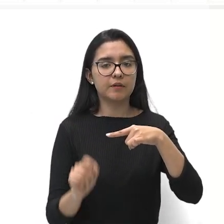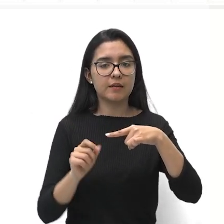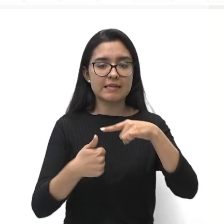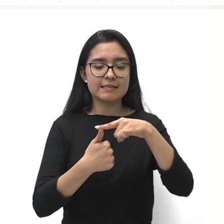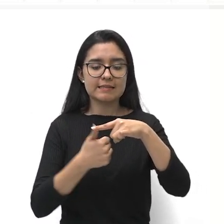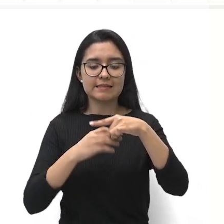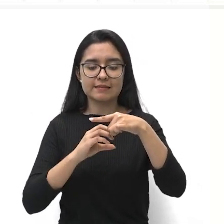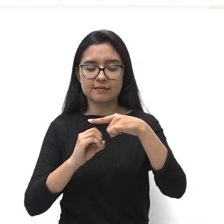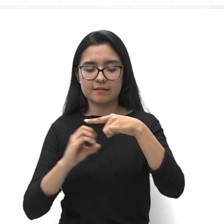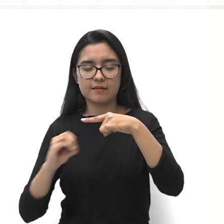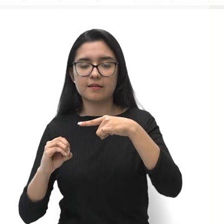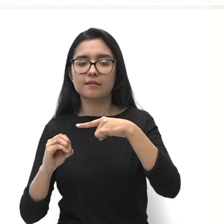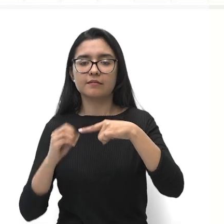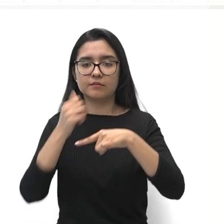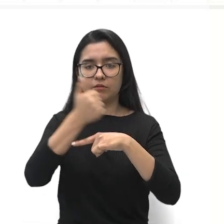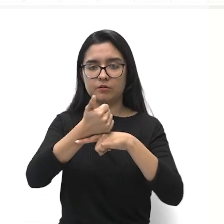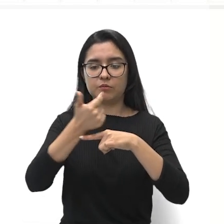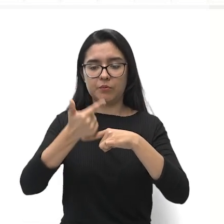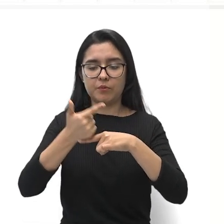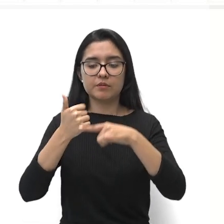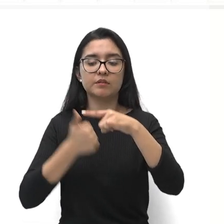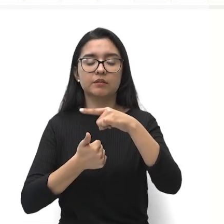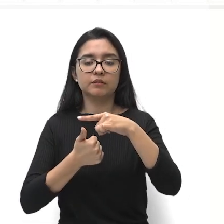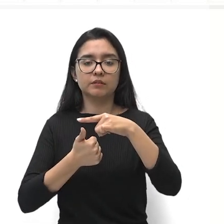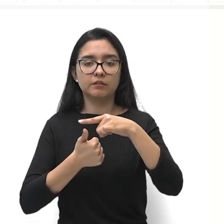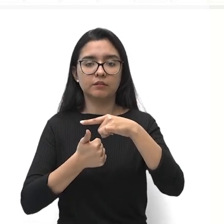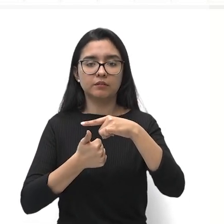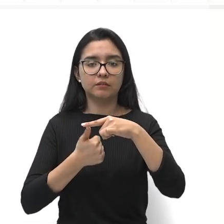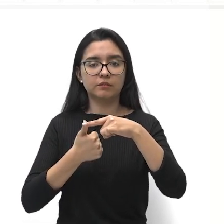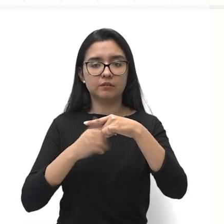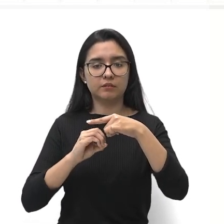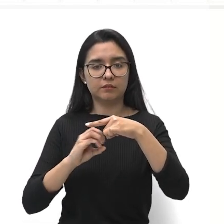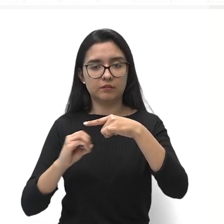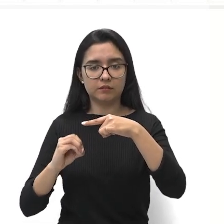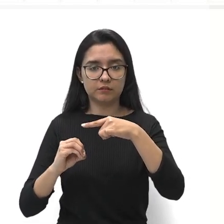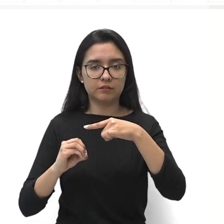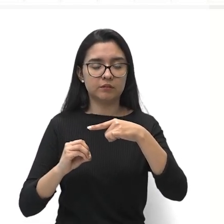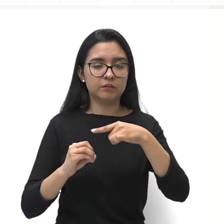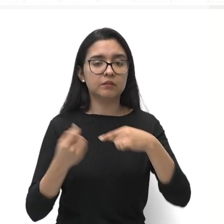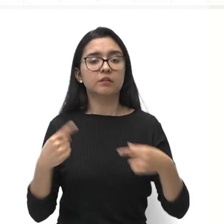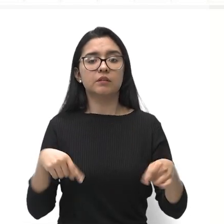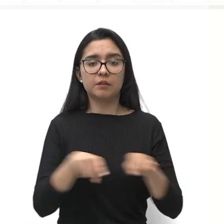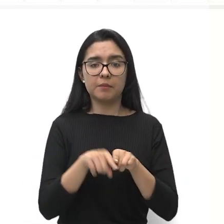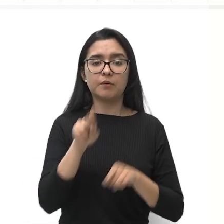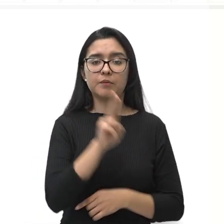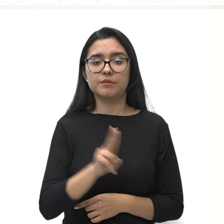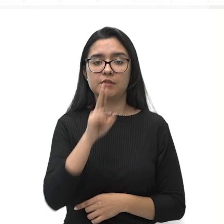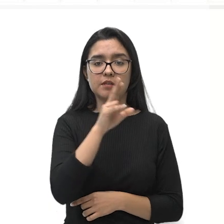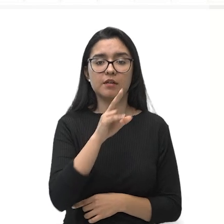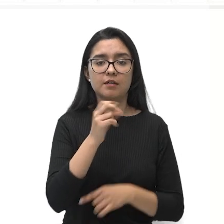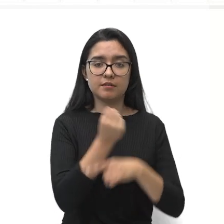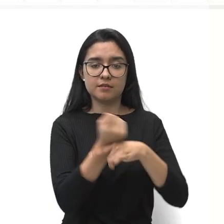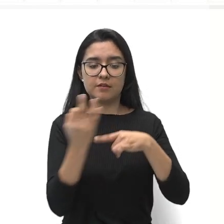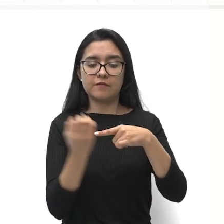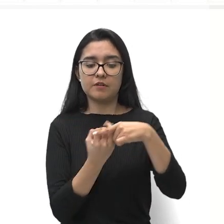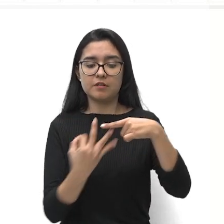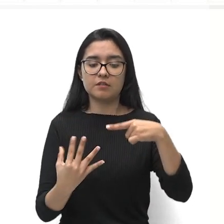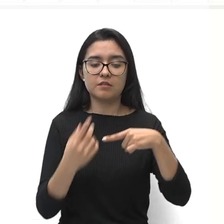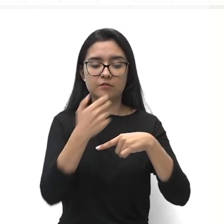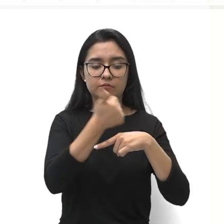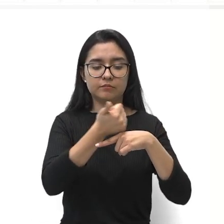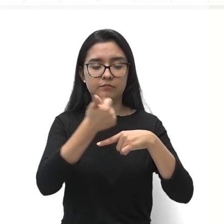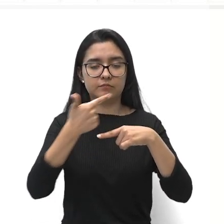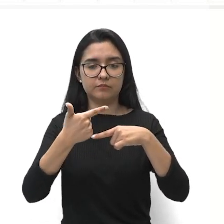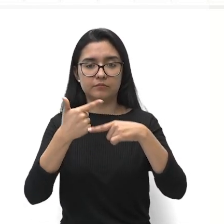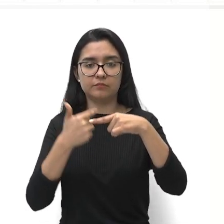é 100 e podemos pegar essa mesma fração centesimal e representá-la numa